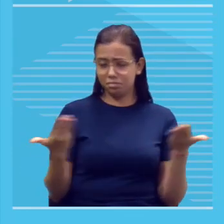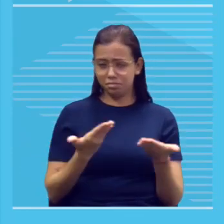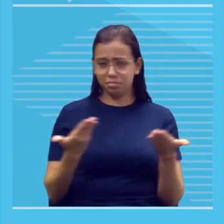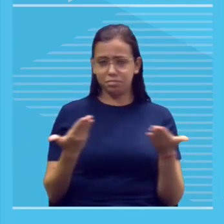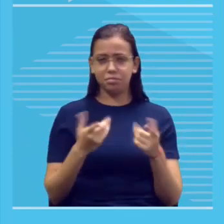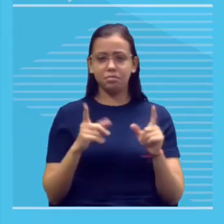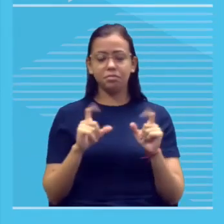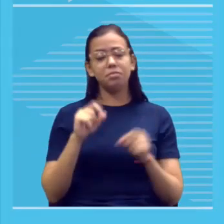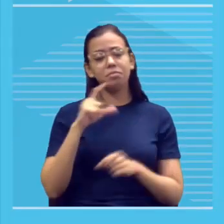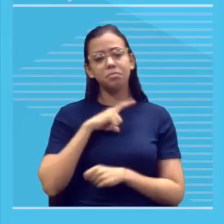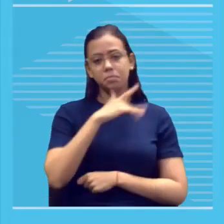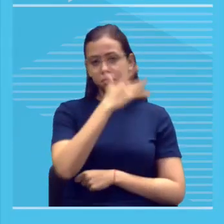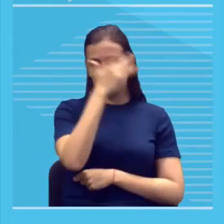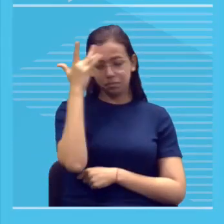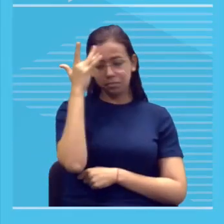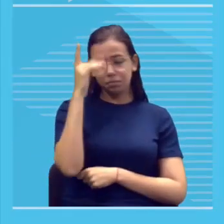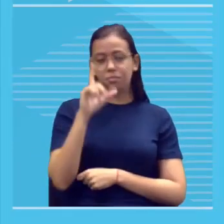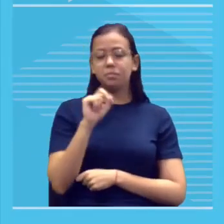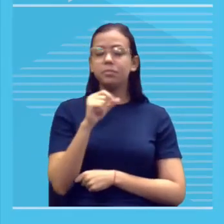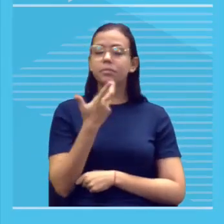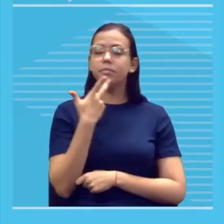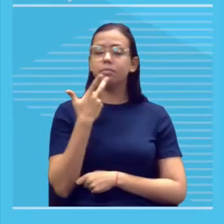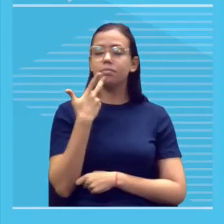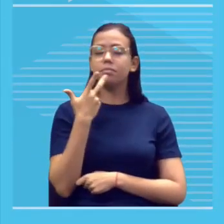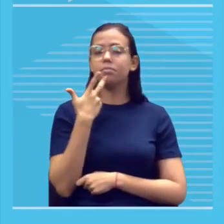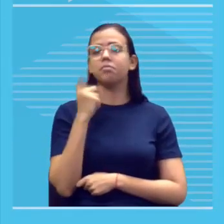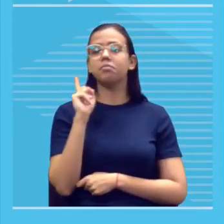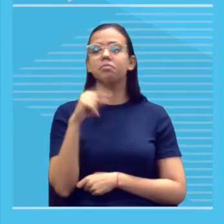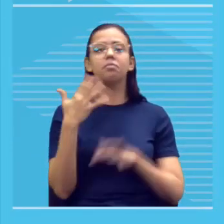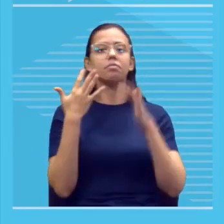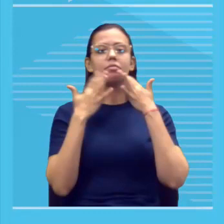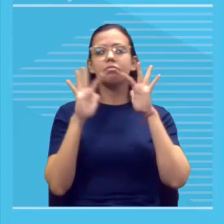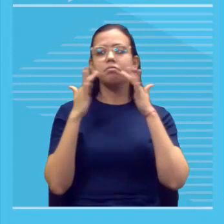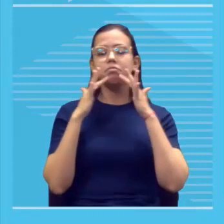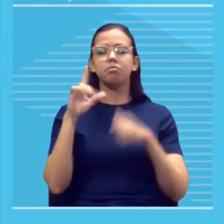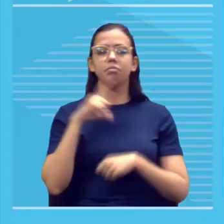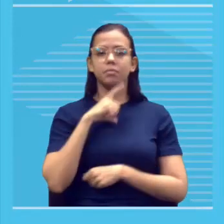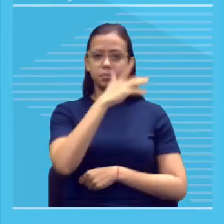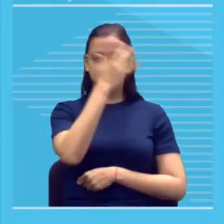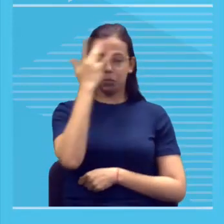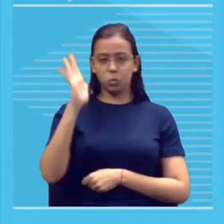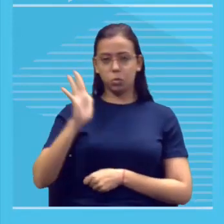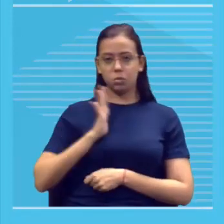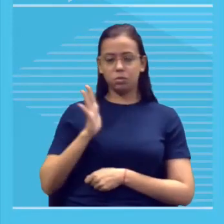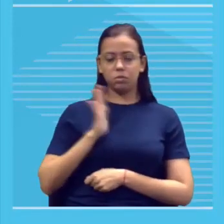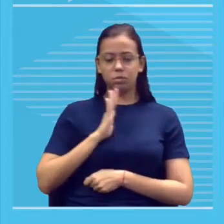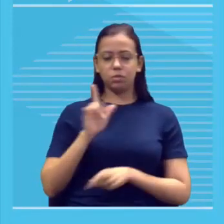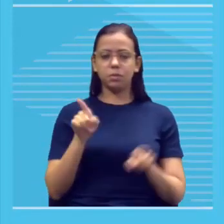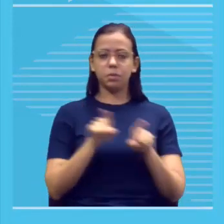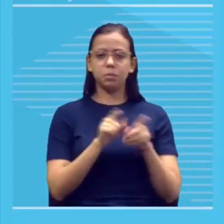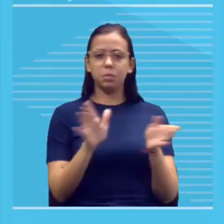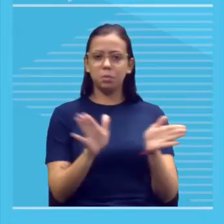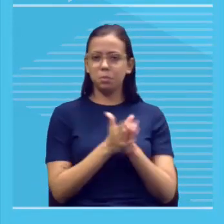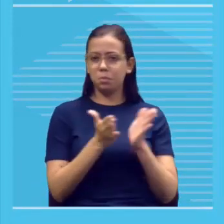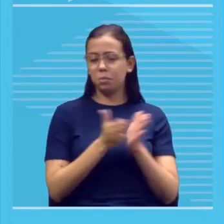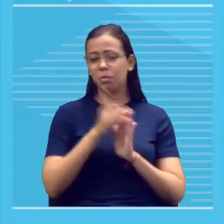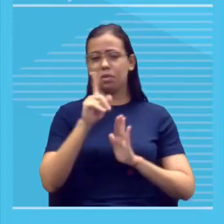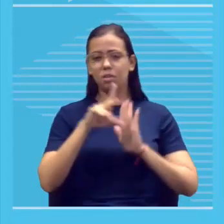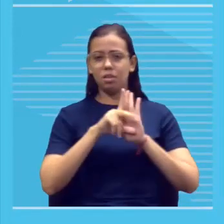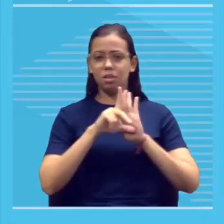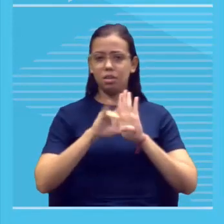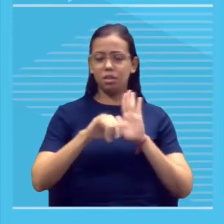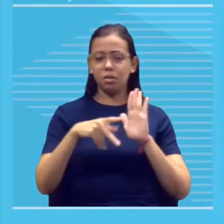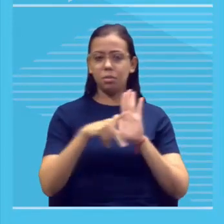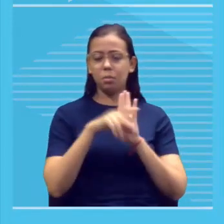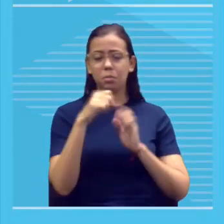ainda hoje tem pessoas que falam que é natural terricos e pobres é uma lei da natureza não